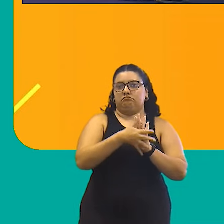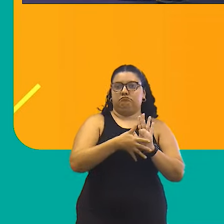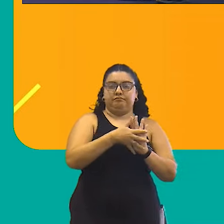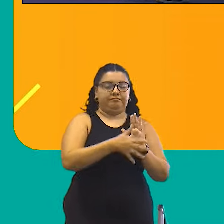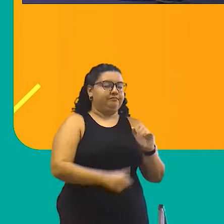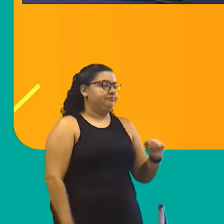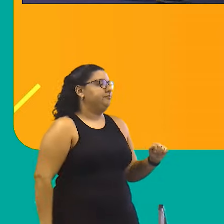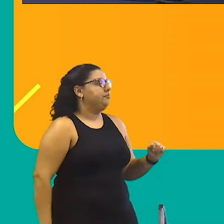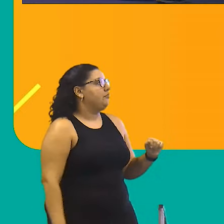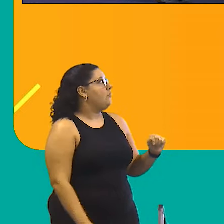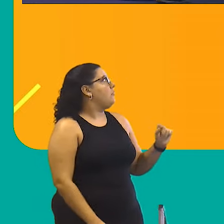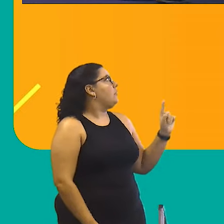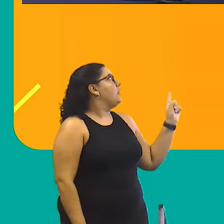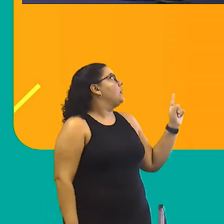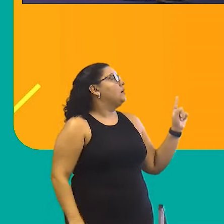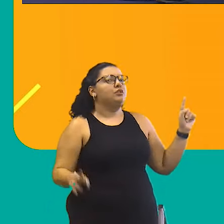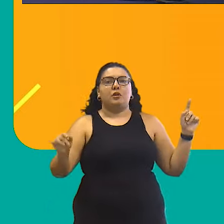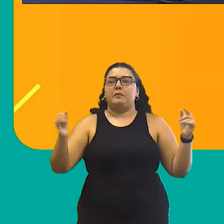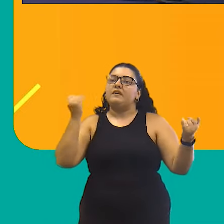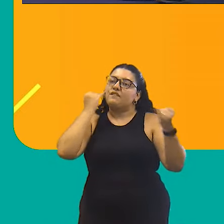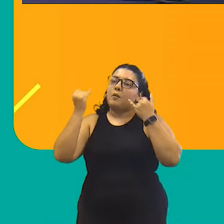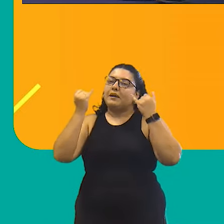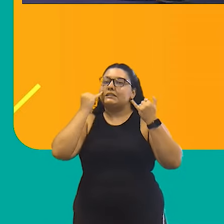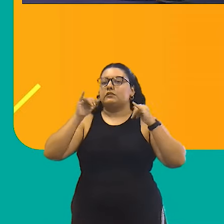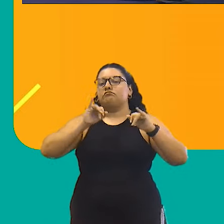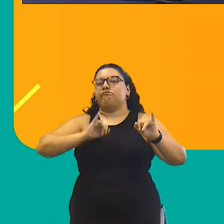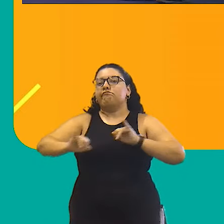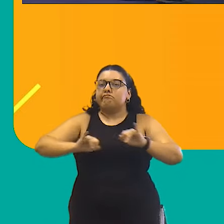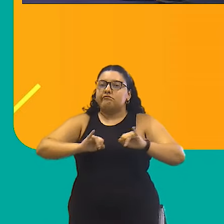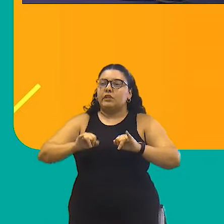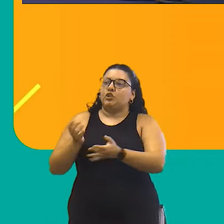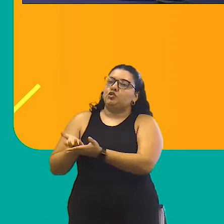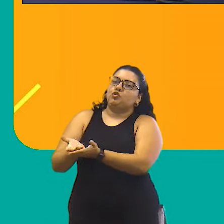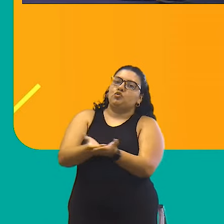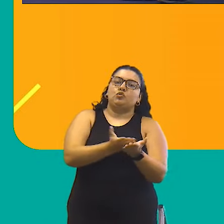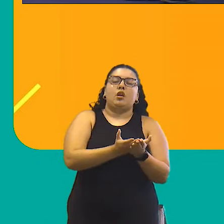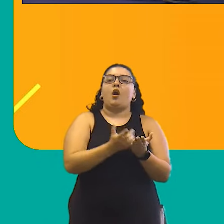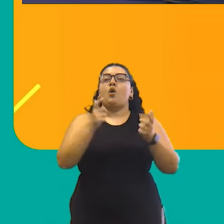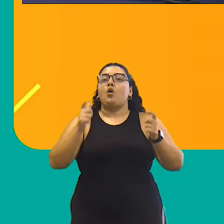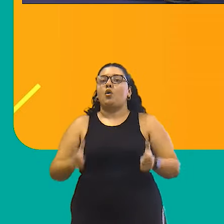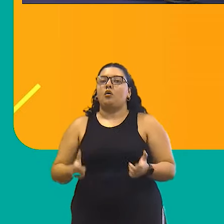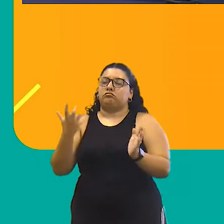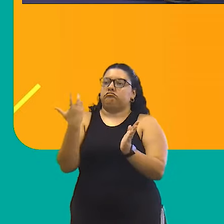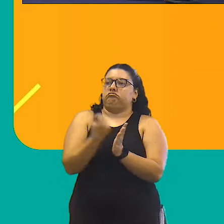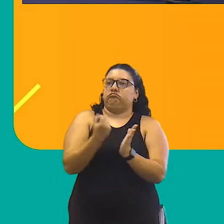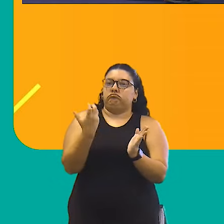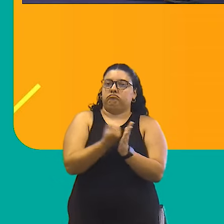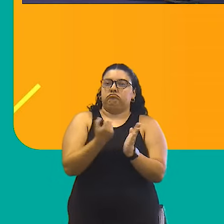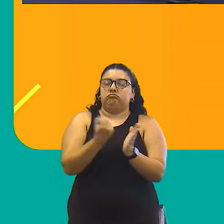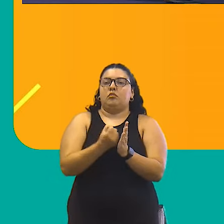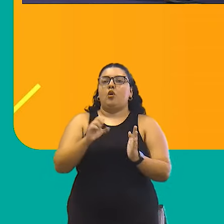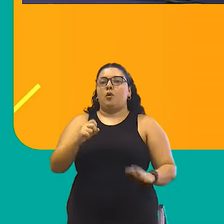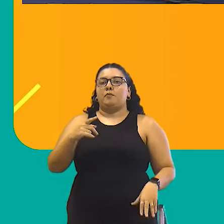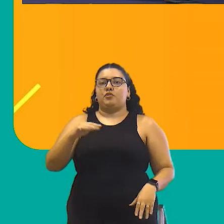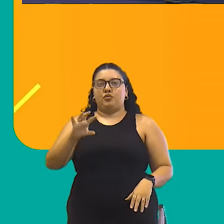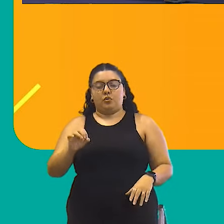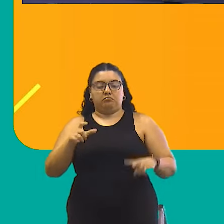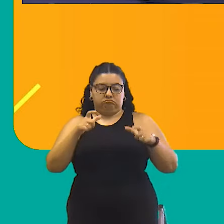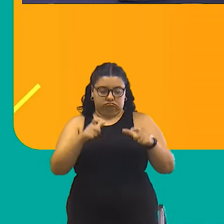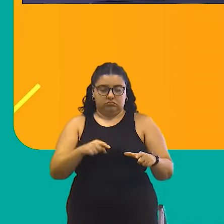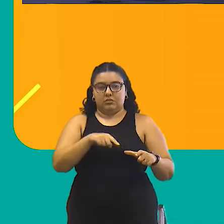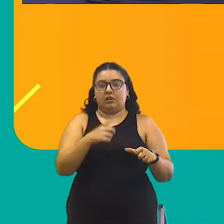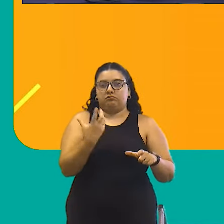conta. Informações digitais, dados, são gravados em discos ópticos, como CD